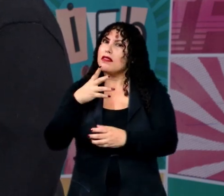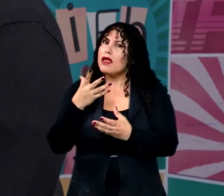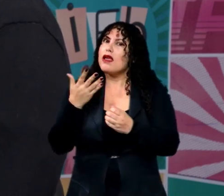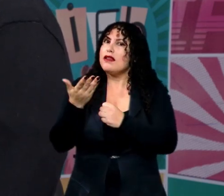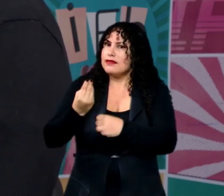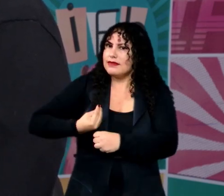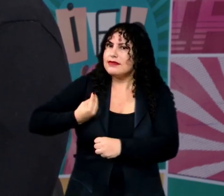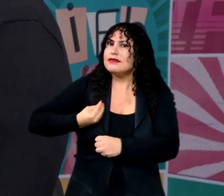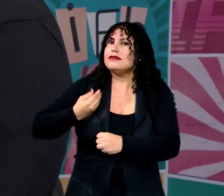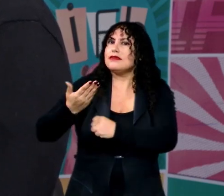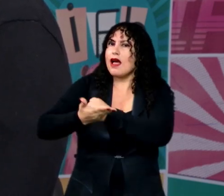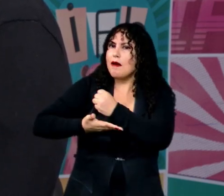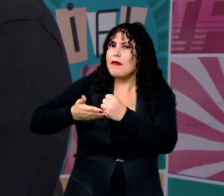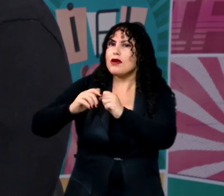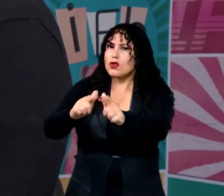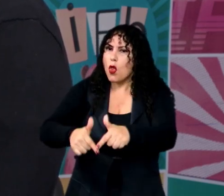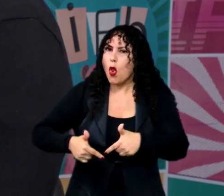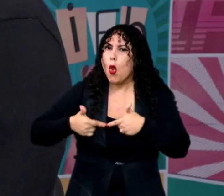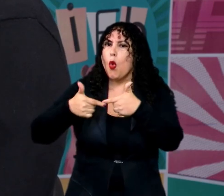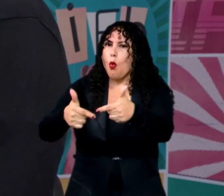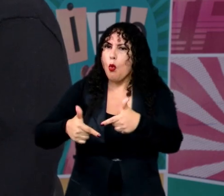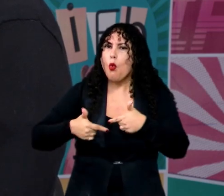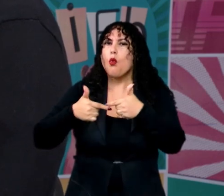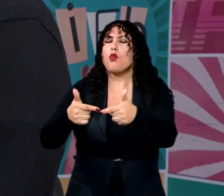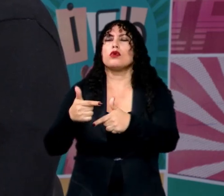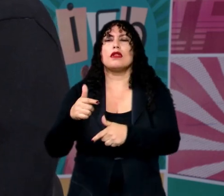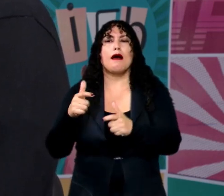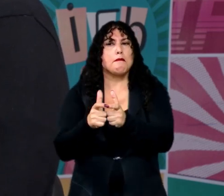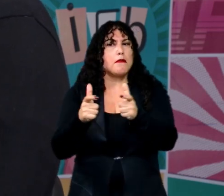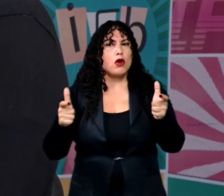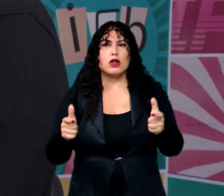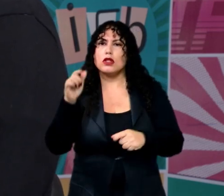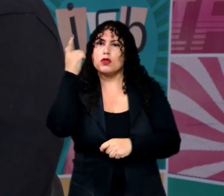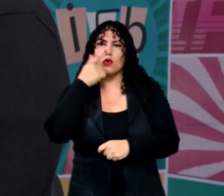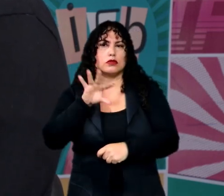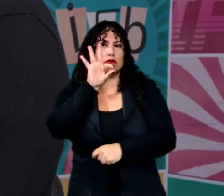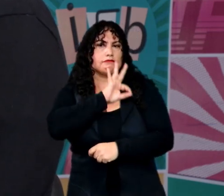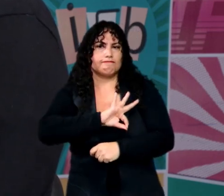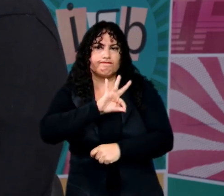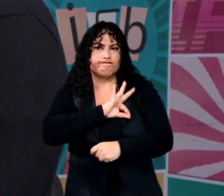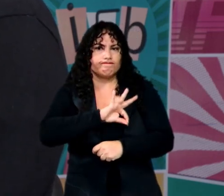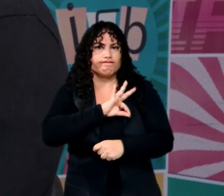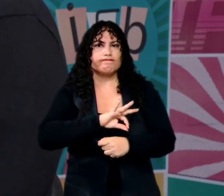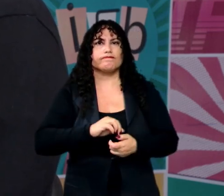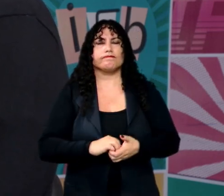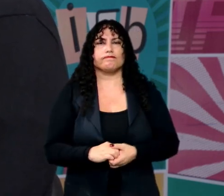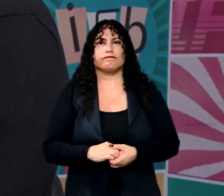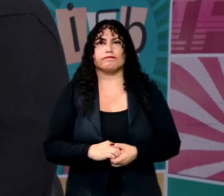luta mesmo e de trabalho não remunerado, na maioria das vezes.